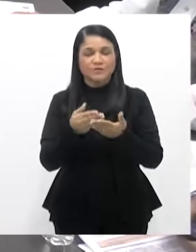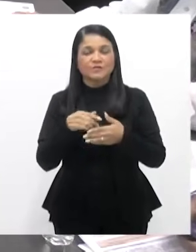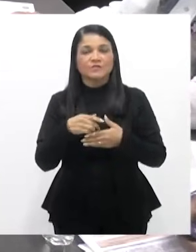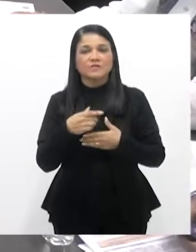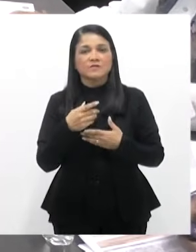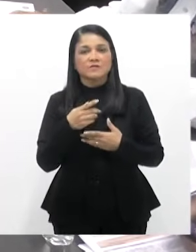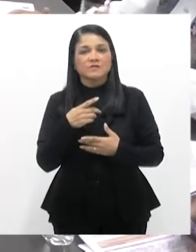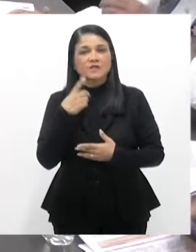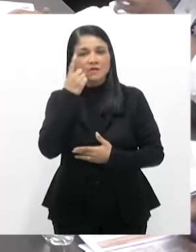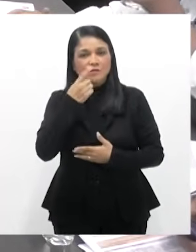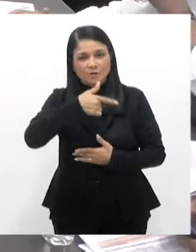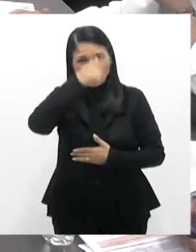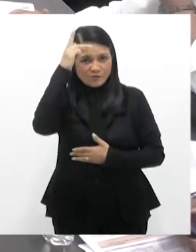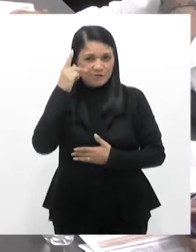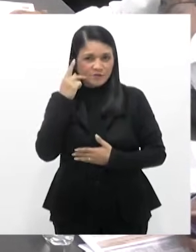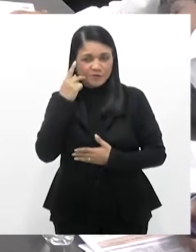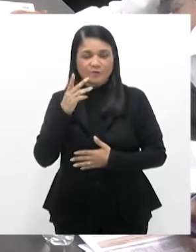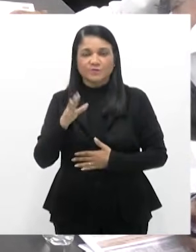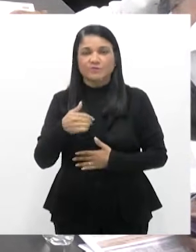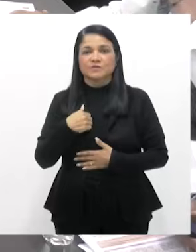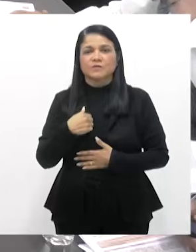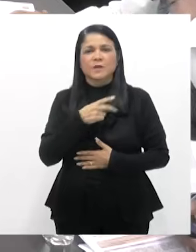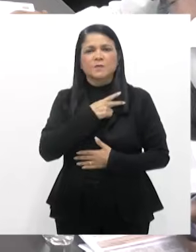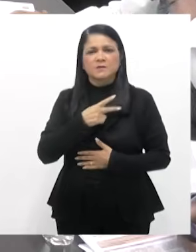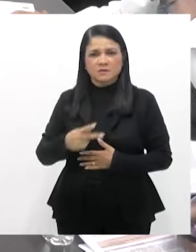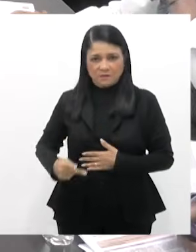Paulo. Primeiro, presidente,